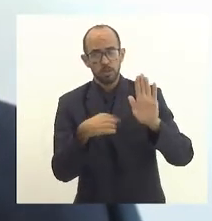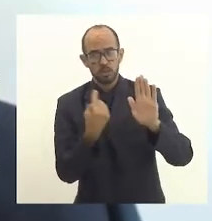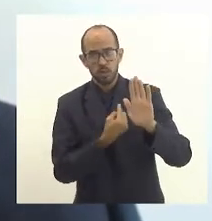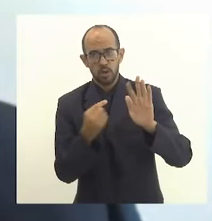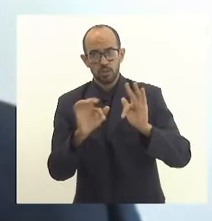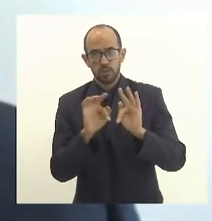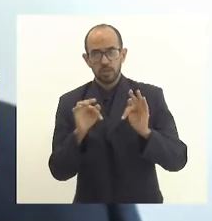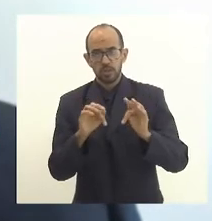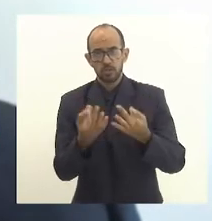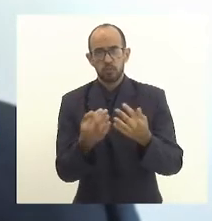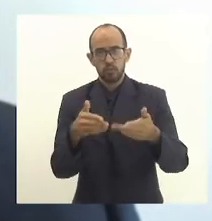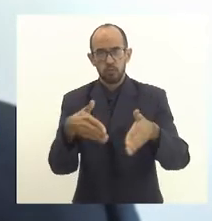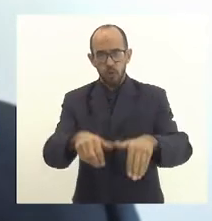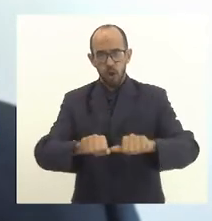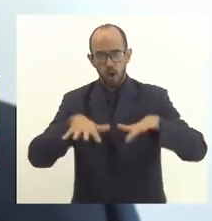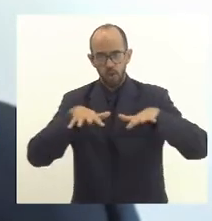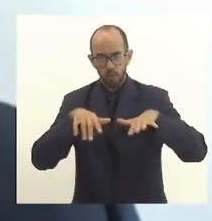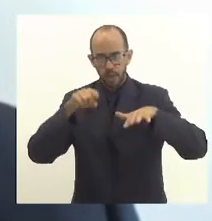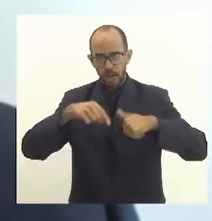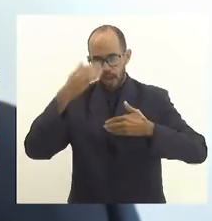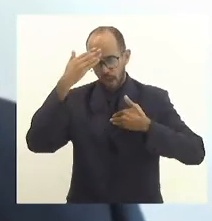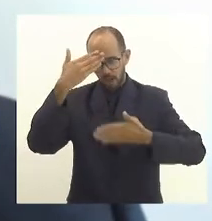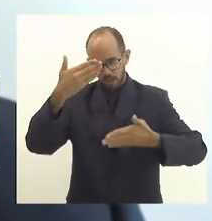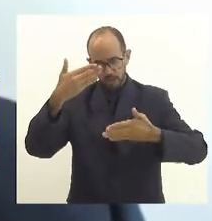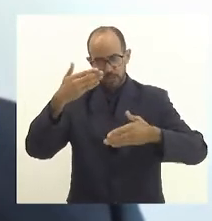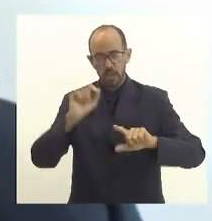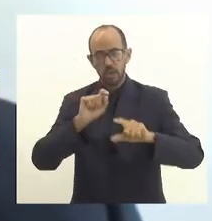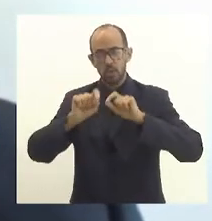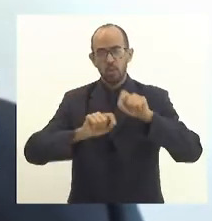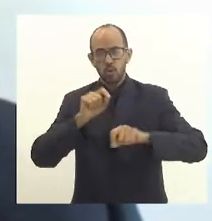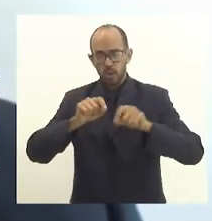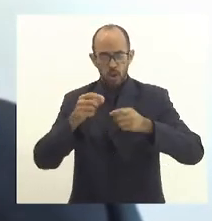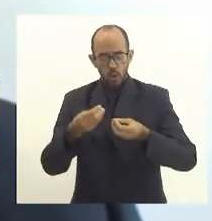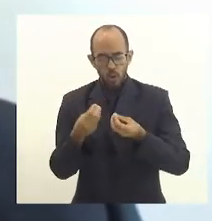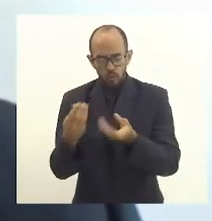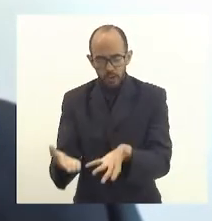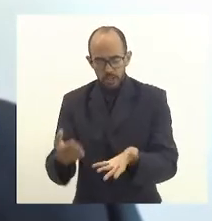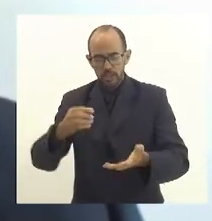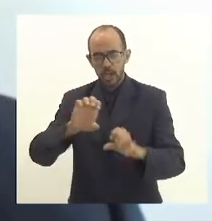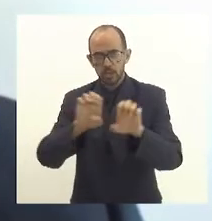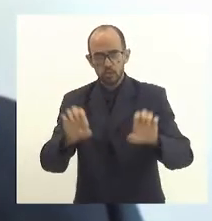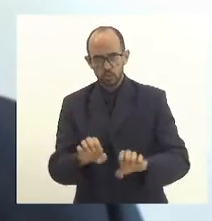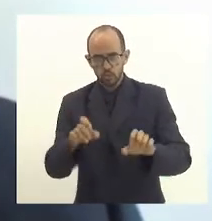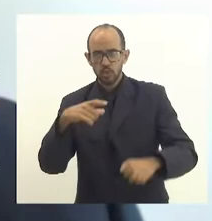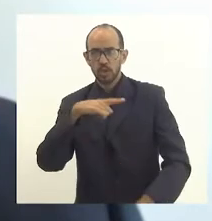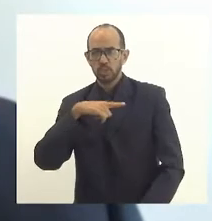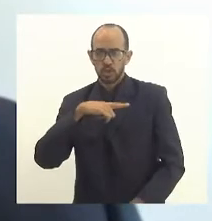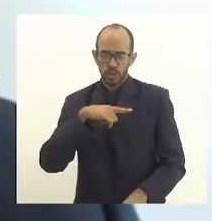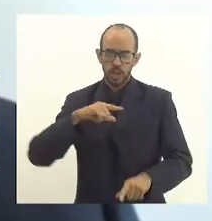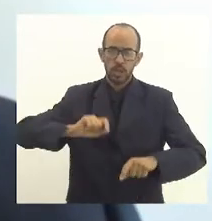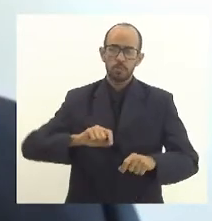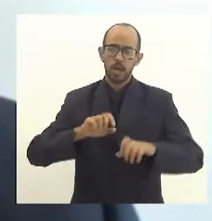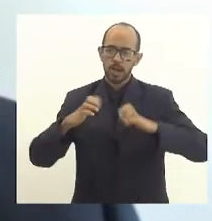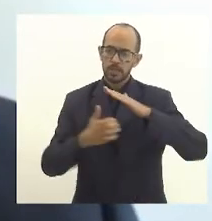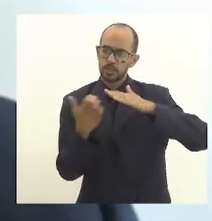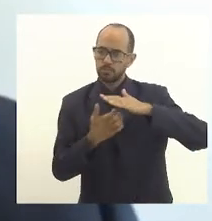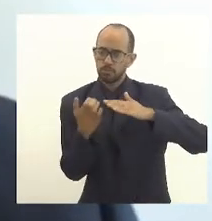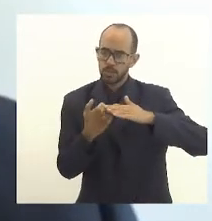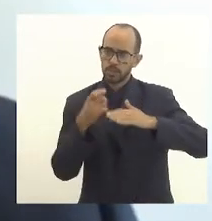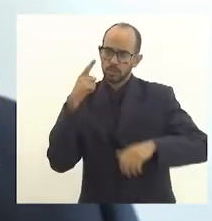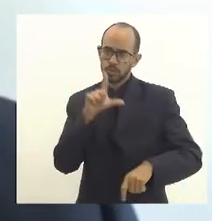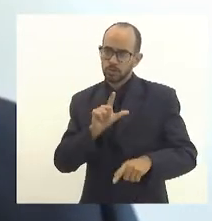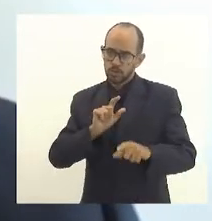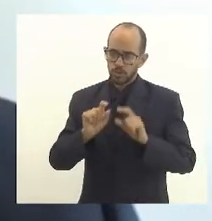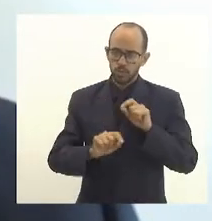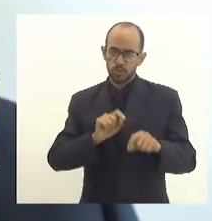fórum, agradecendo mais uma vez e finalizando, é oferecer a nossa infraestrutura para que essas empresas venham e a